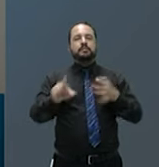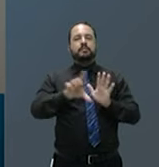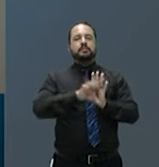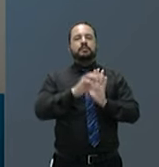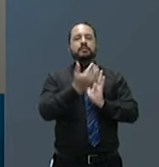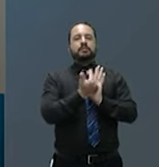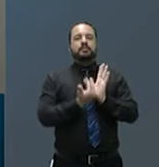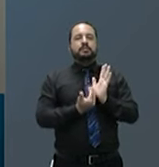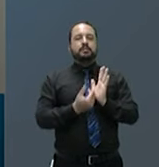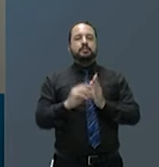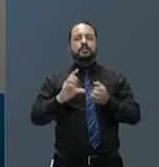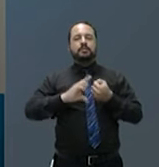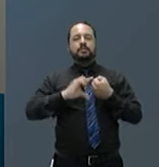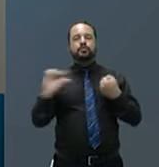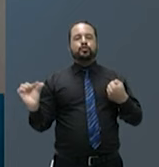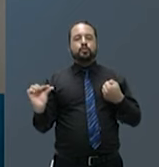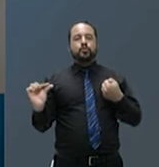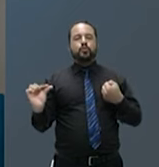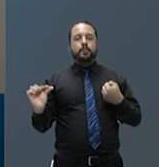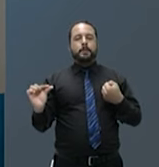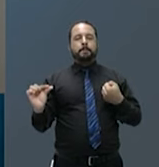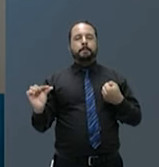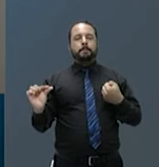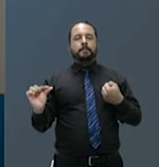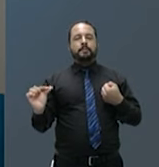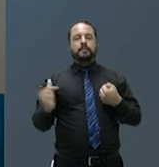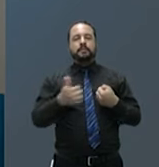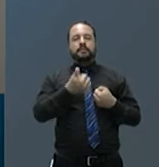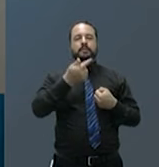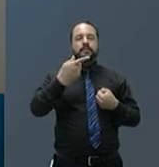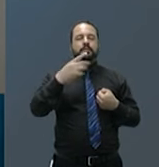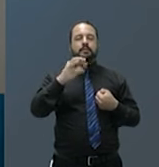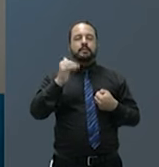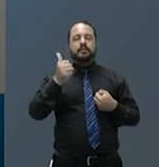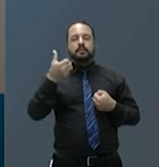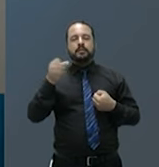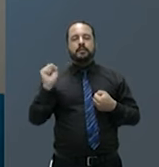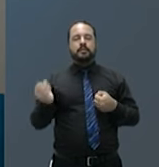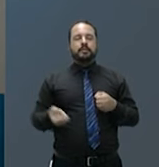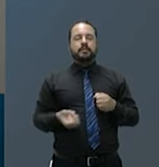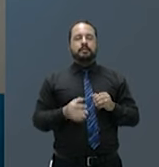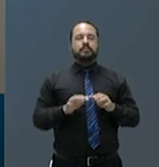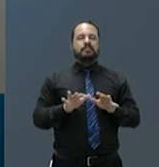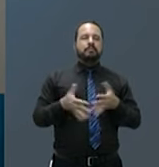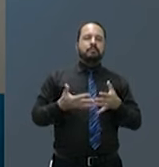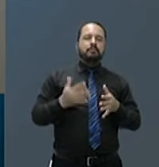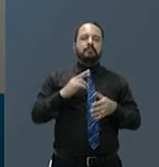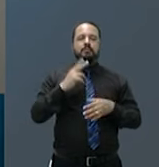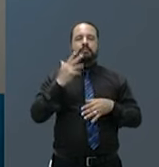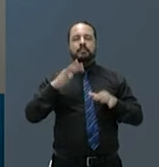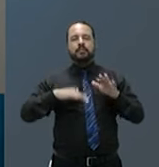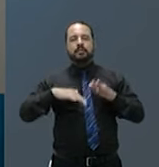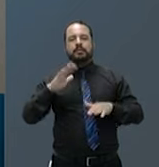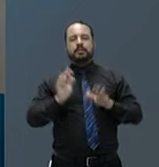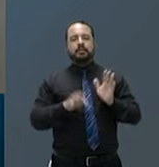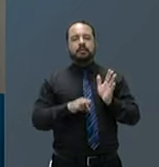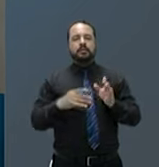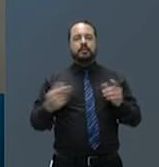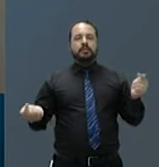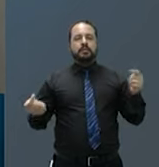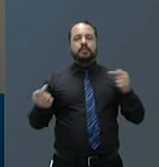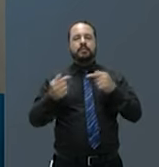1021, tentando delimitar, se não de forma exata, ao menos um alcance aproximado da